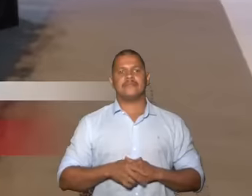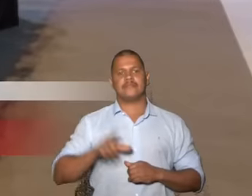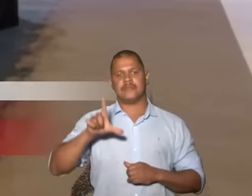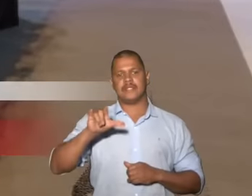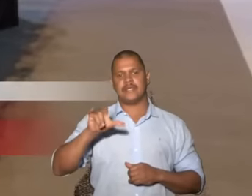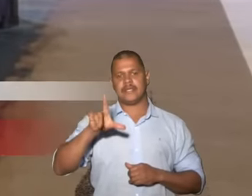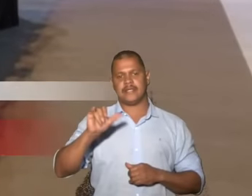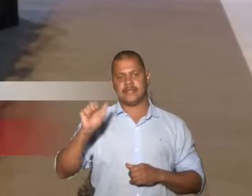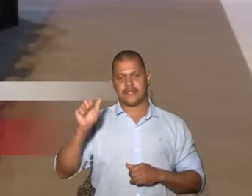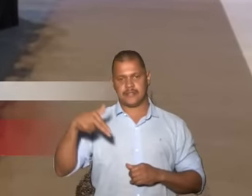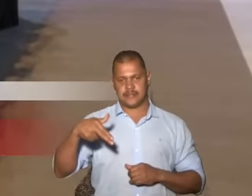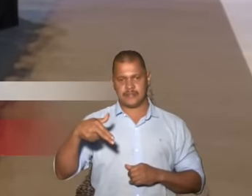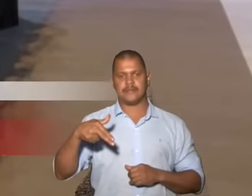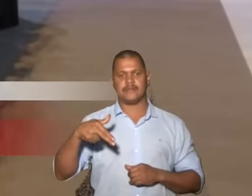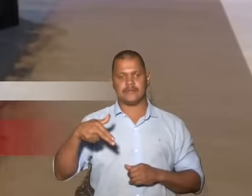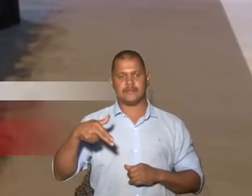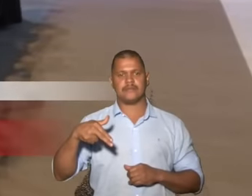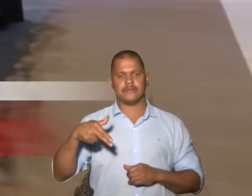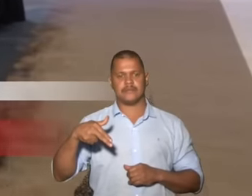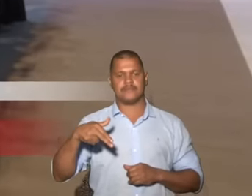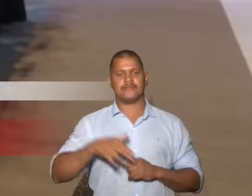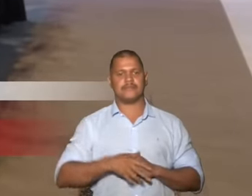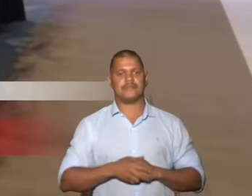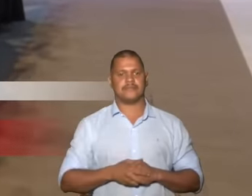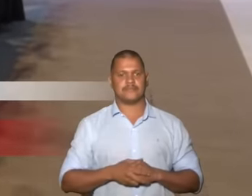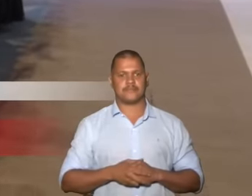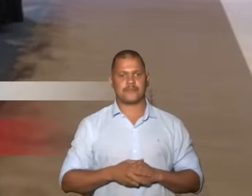Lívia Fontes Mantovani.